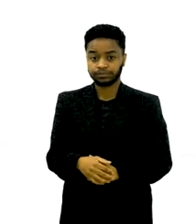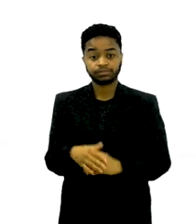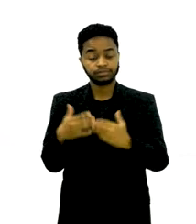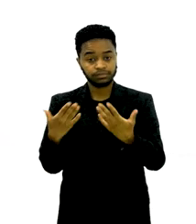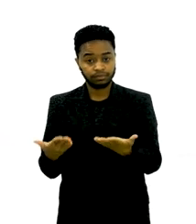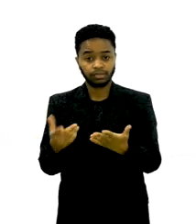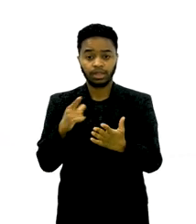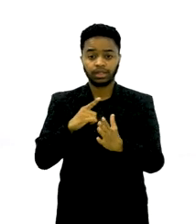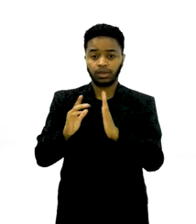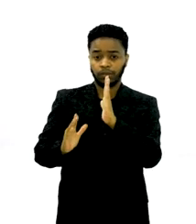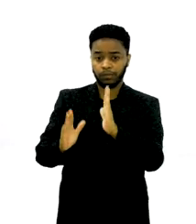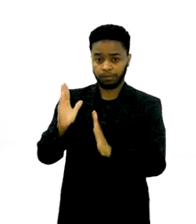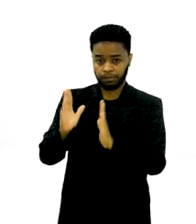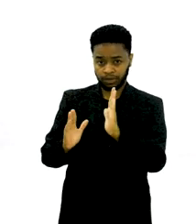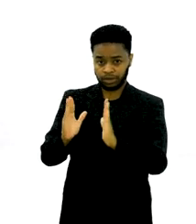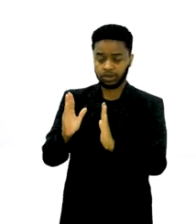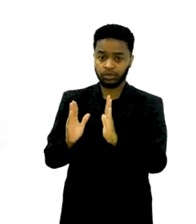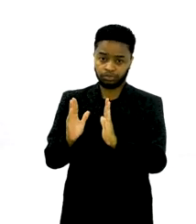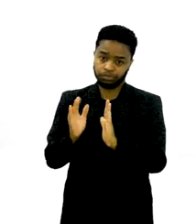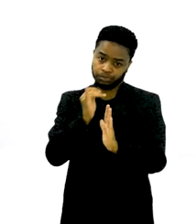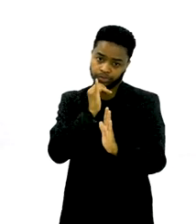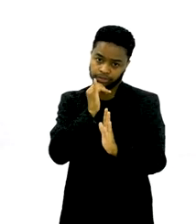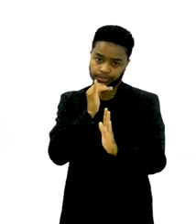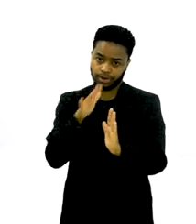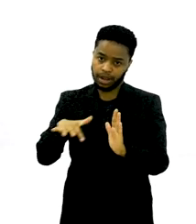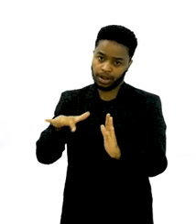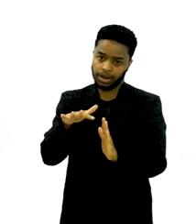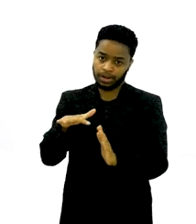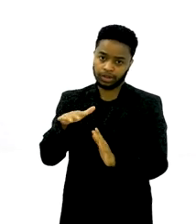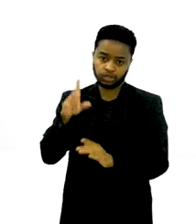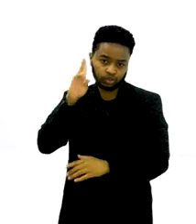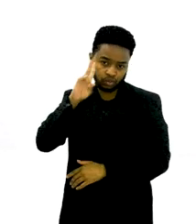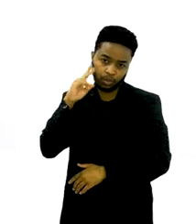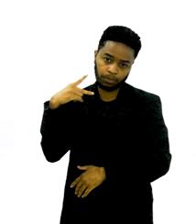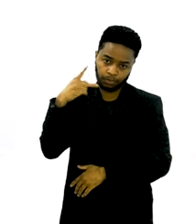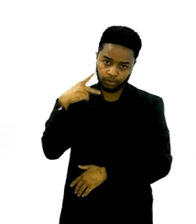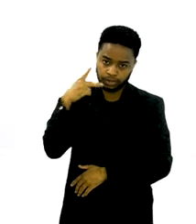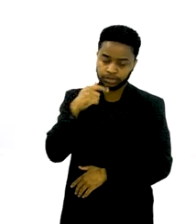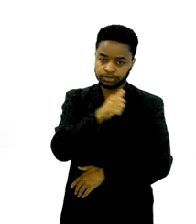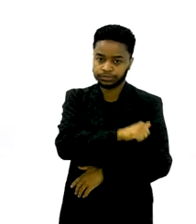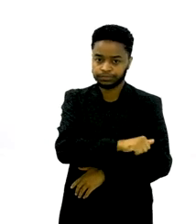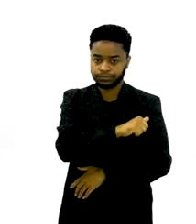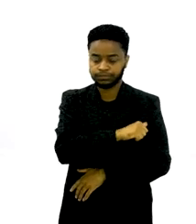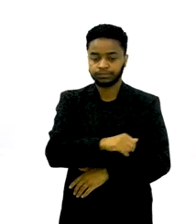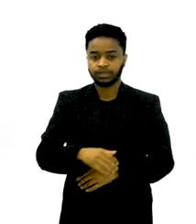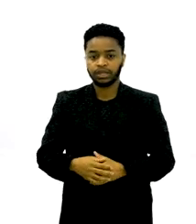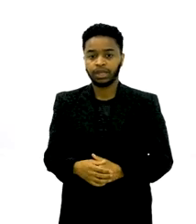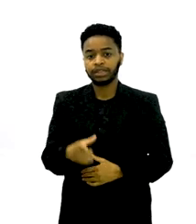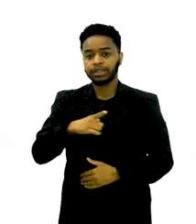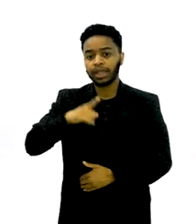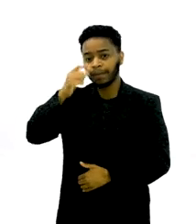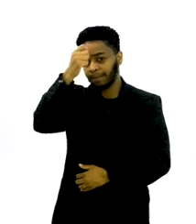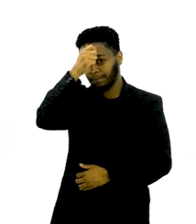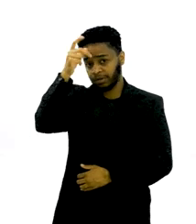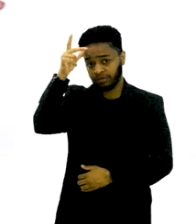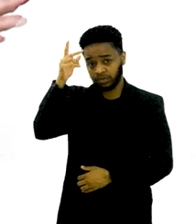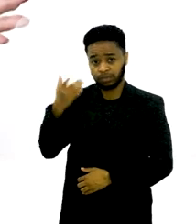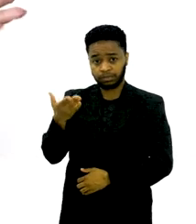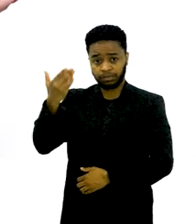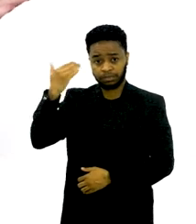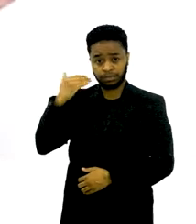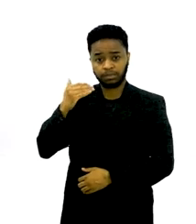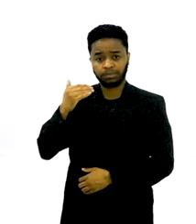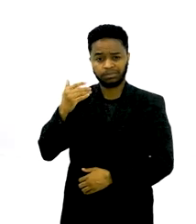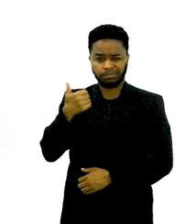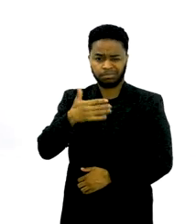a gente passa por um momento eh desses políticos né em que a prefeitura na época